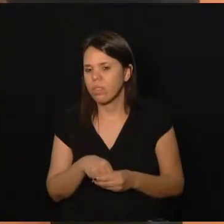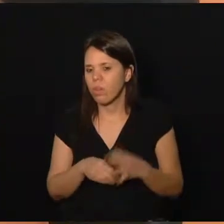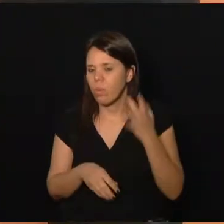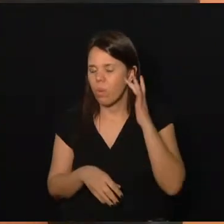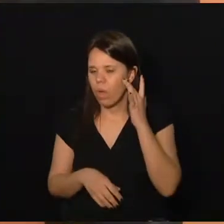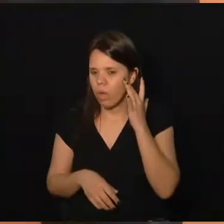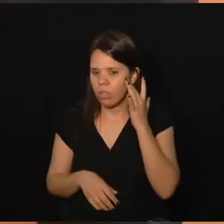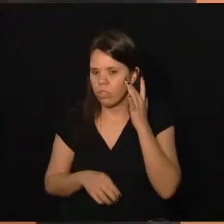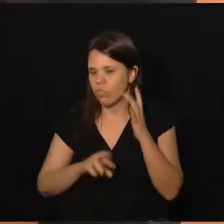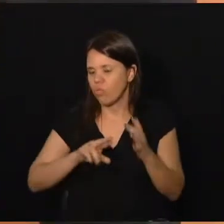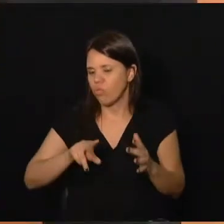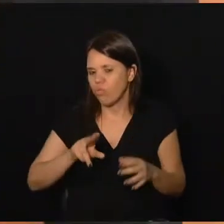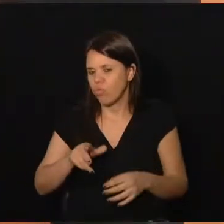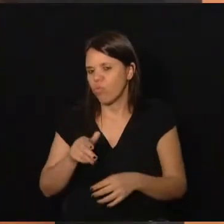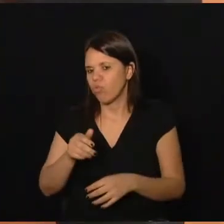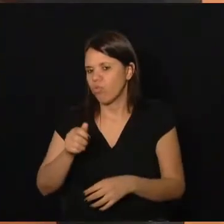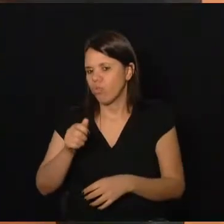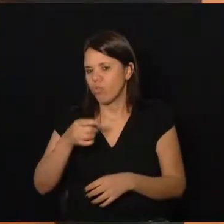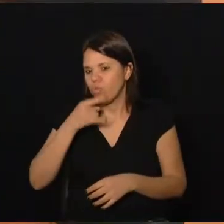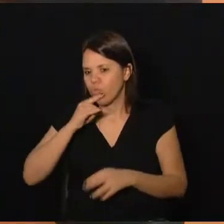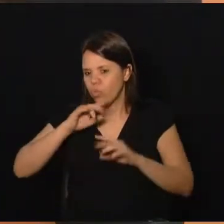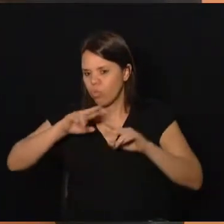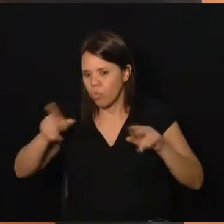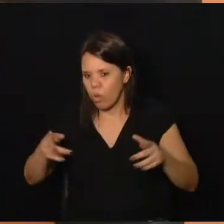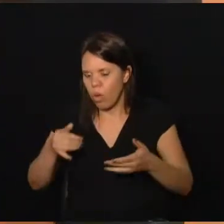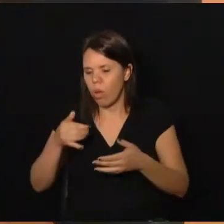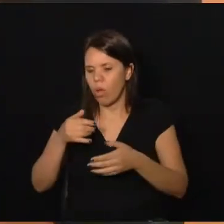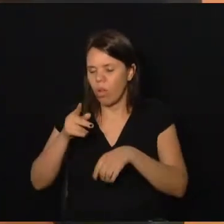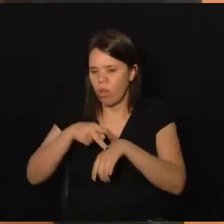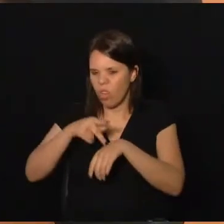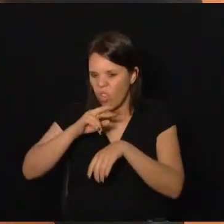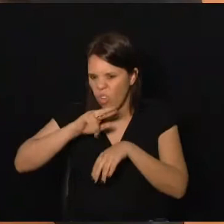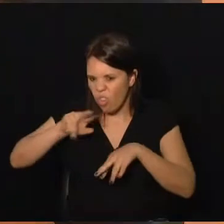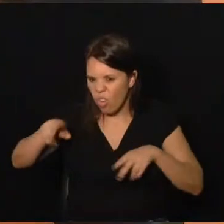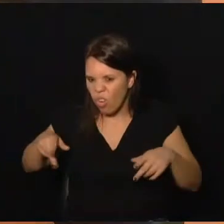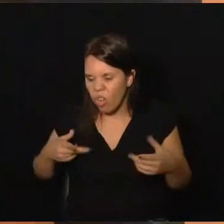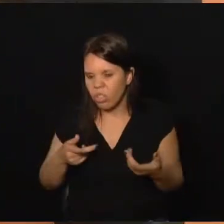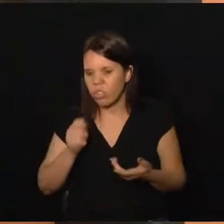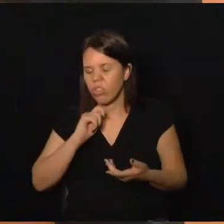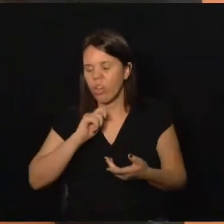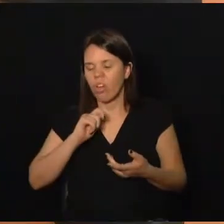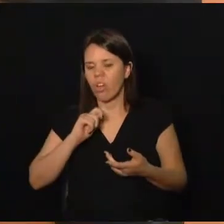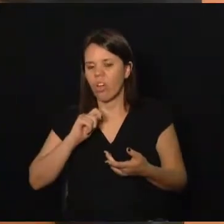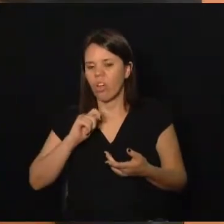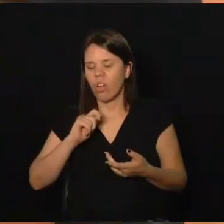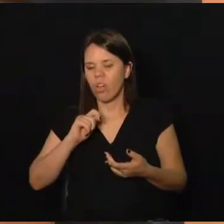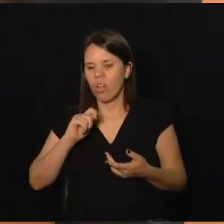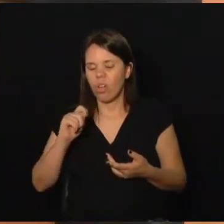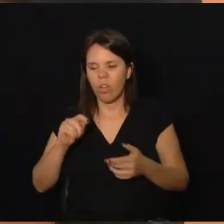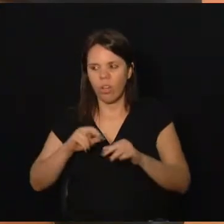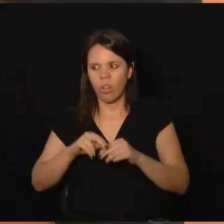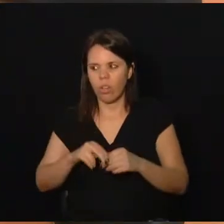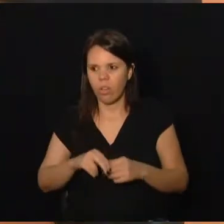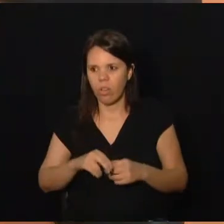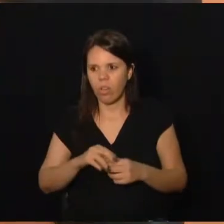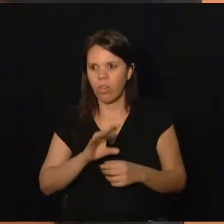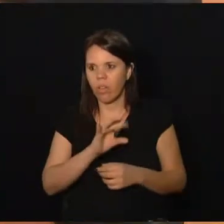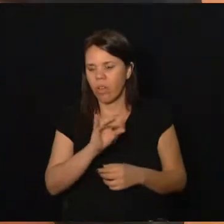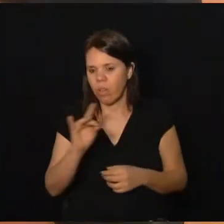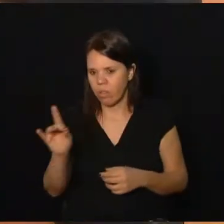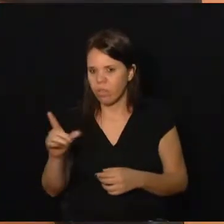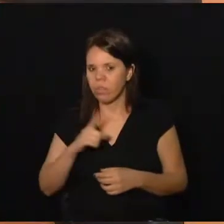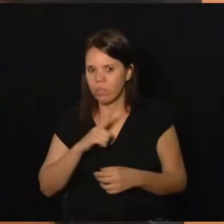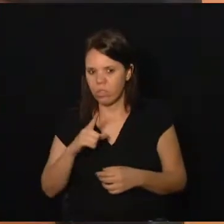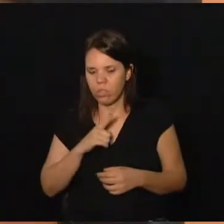o álcool, o crack, maconha. Cada um deve ter um sinal